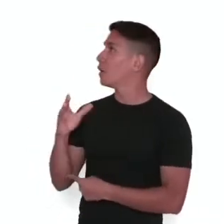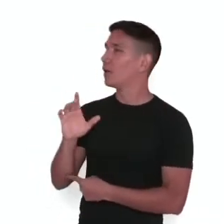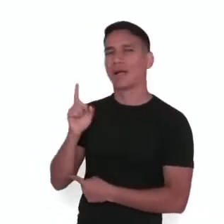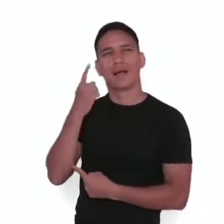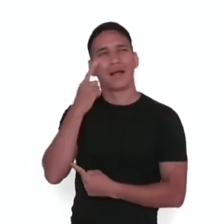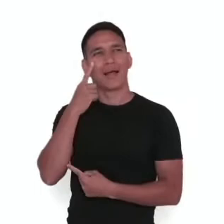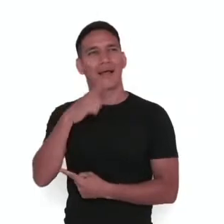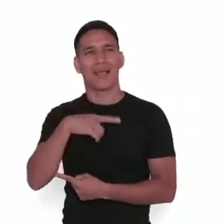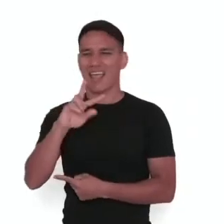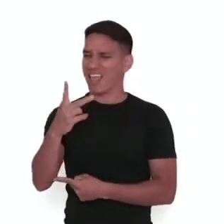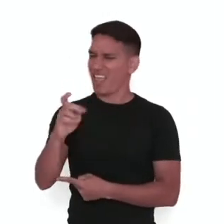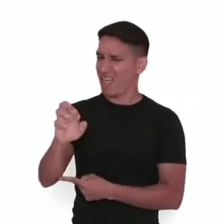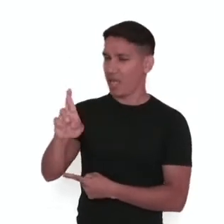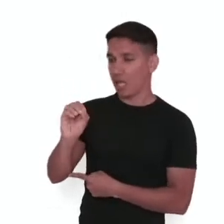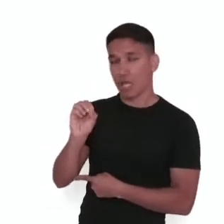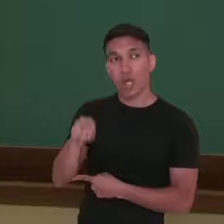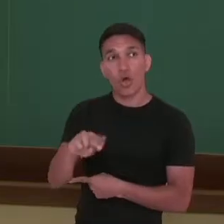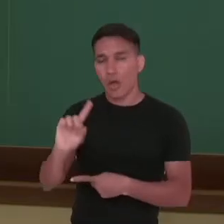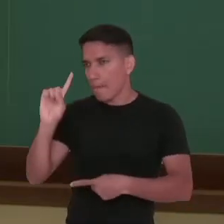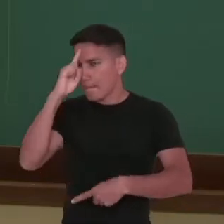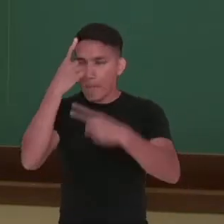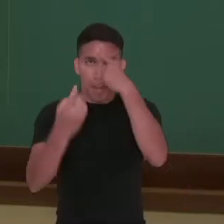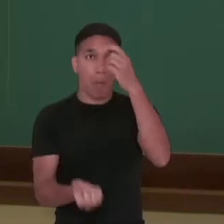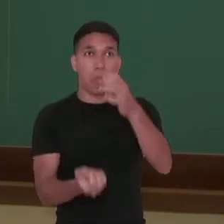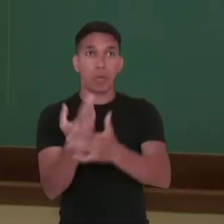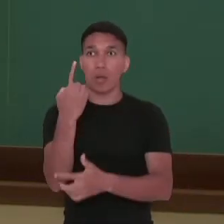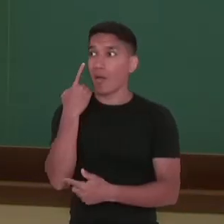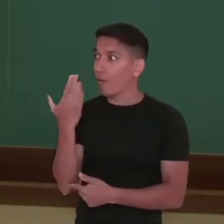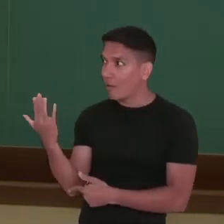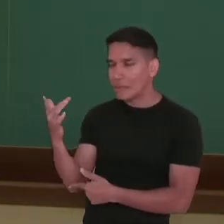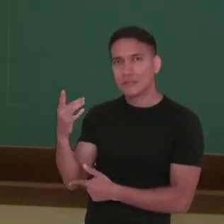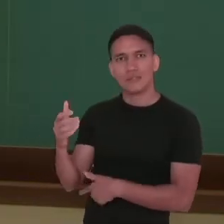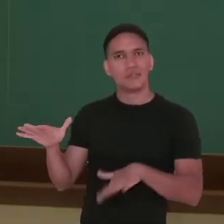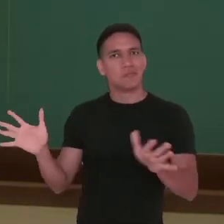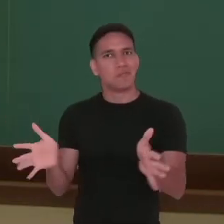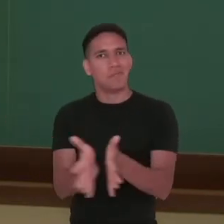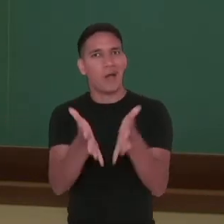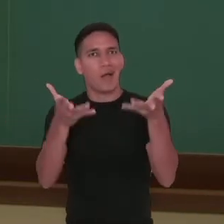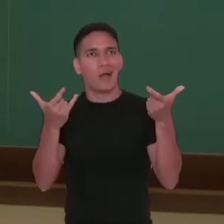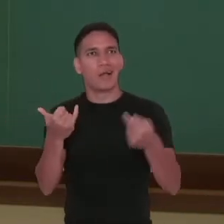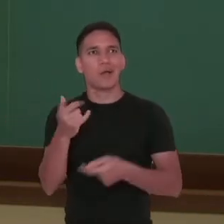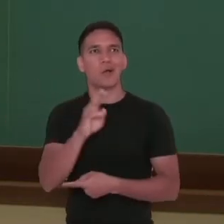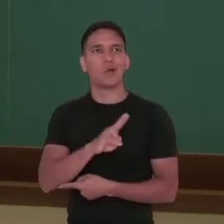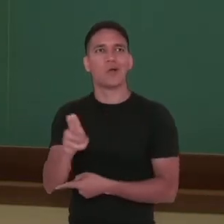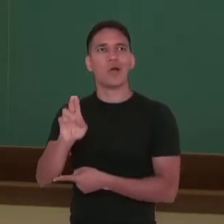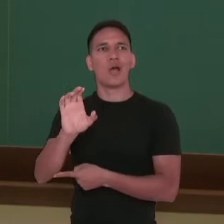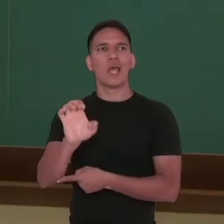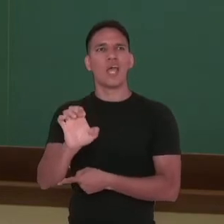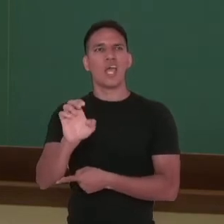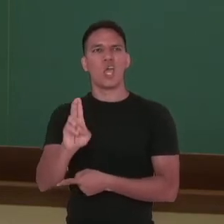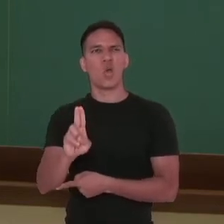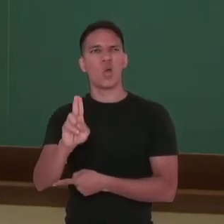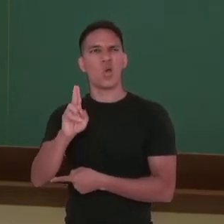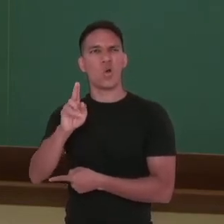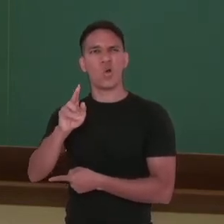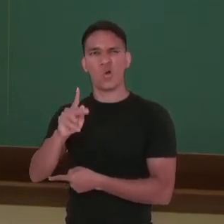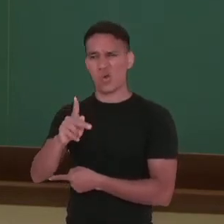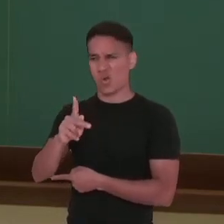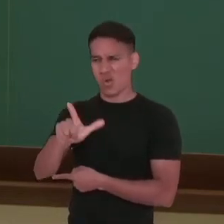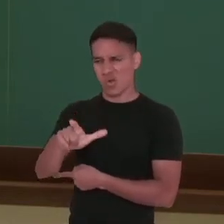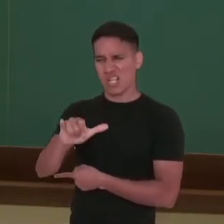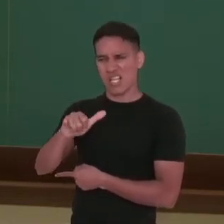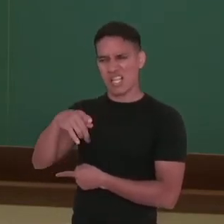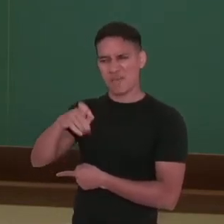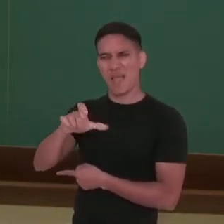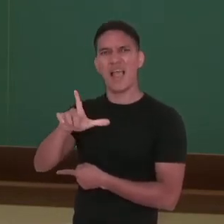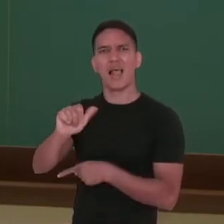física, esse Heron, ele construiu algo fantástico, a Eulípila, que é um